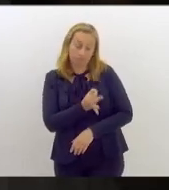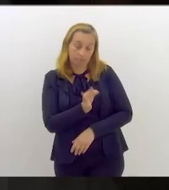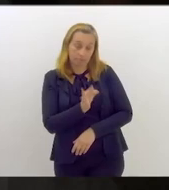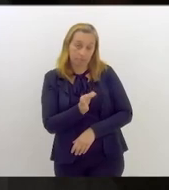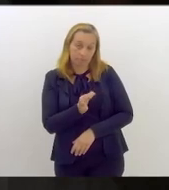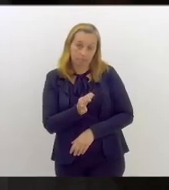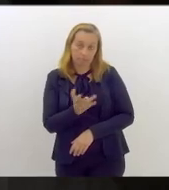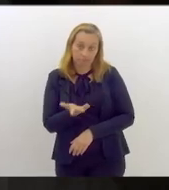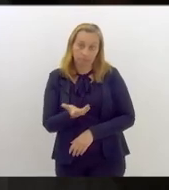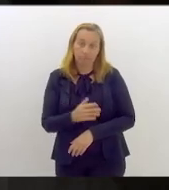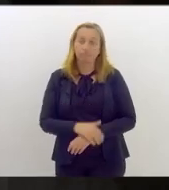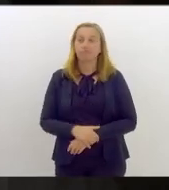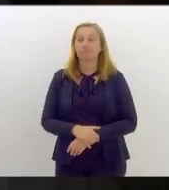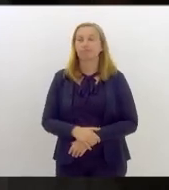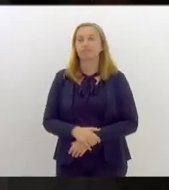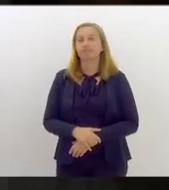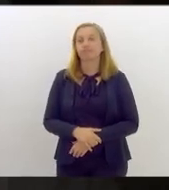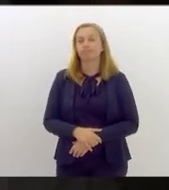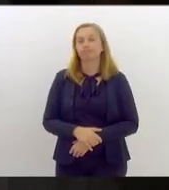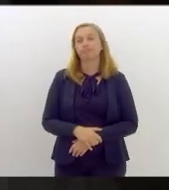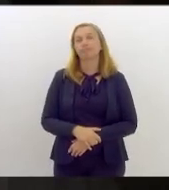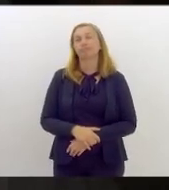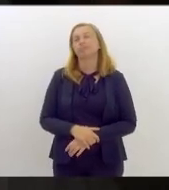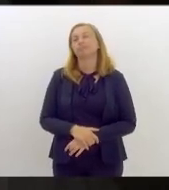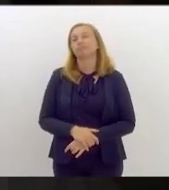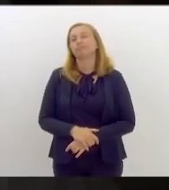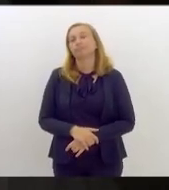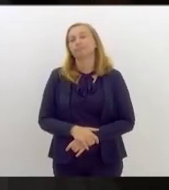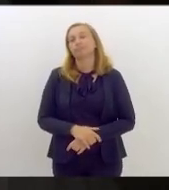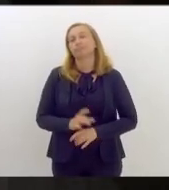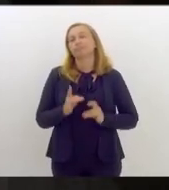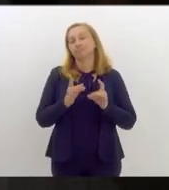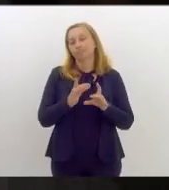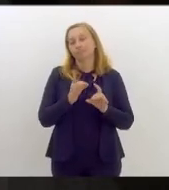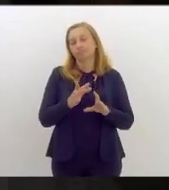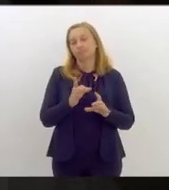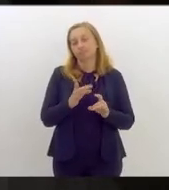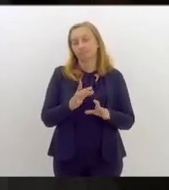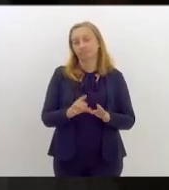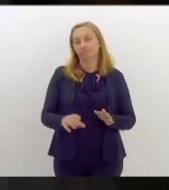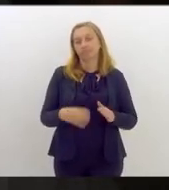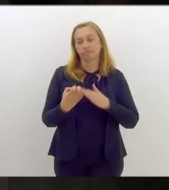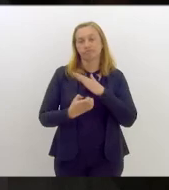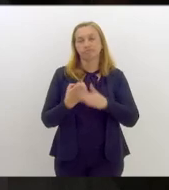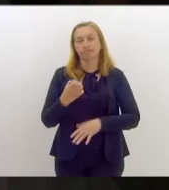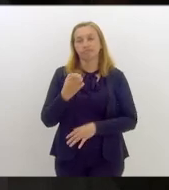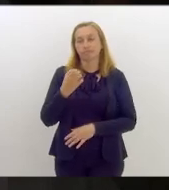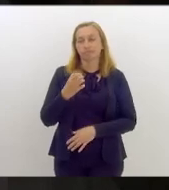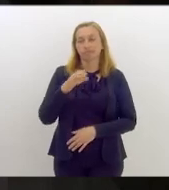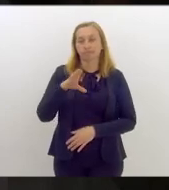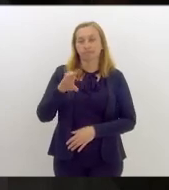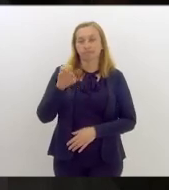evidentemente, oriundos da concessão à iniciativa privada da SEDAI.